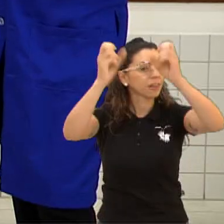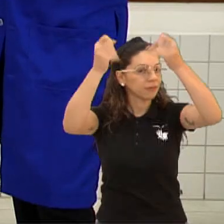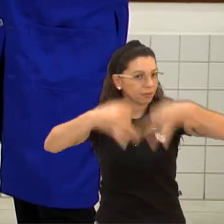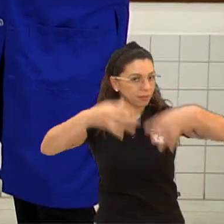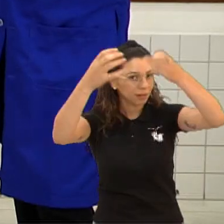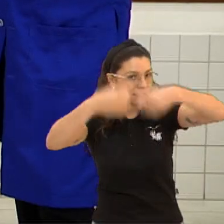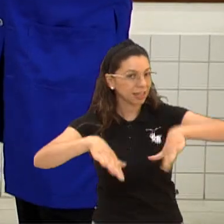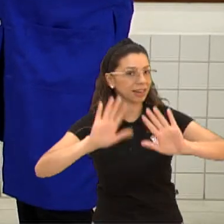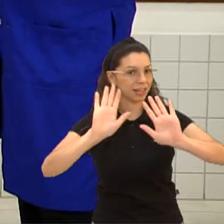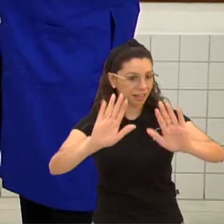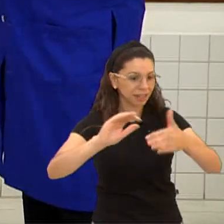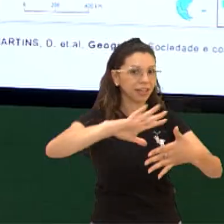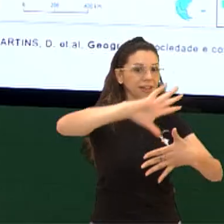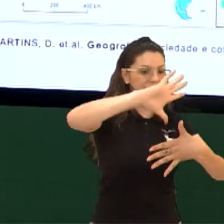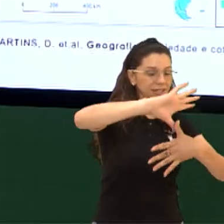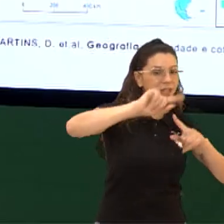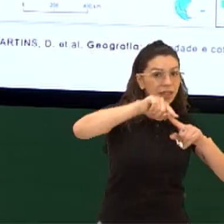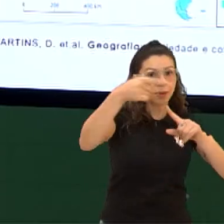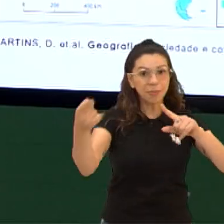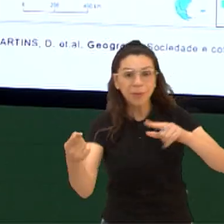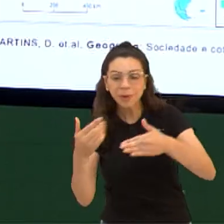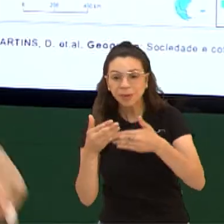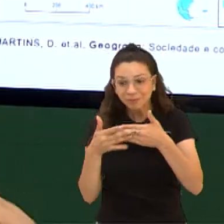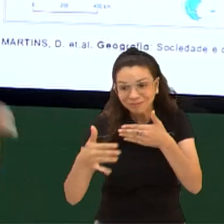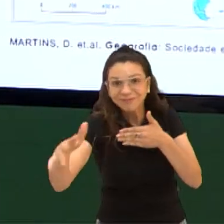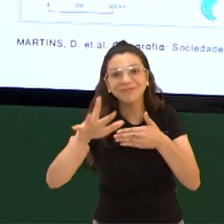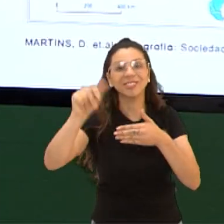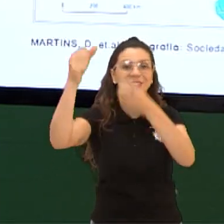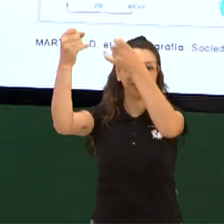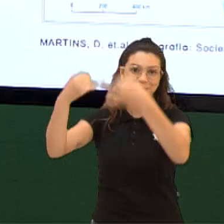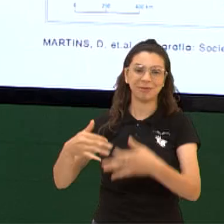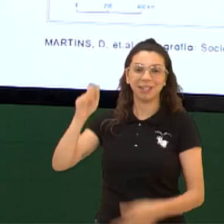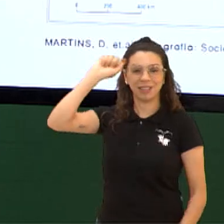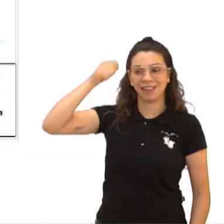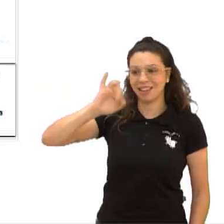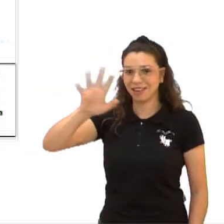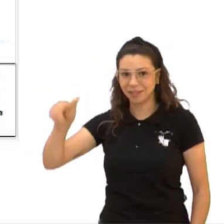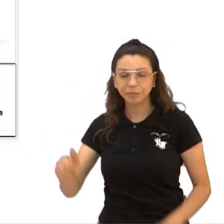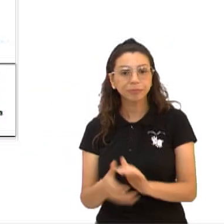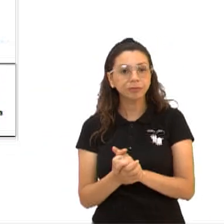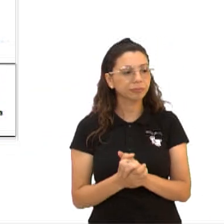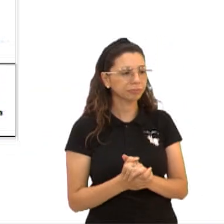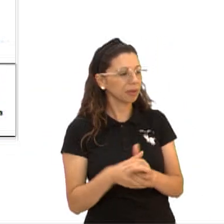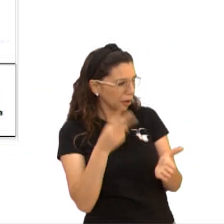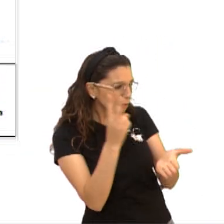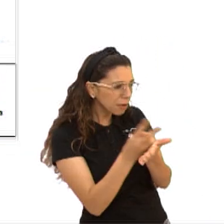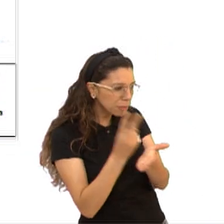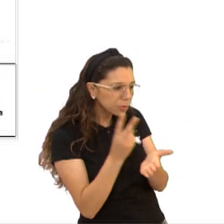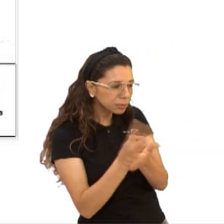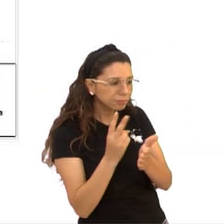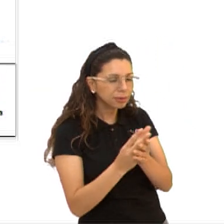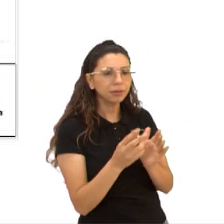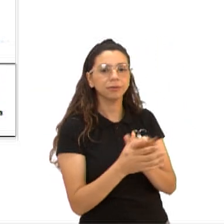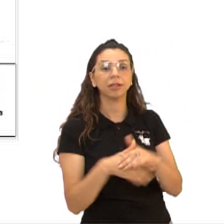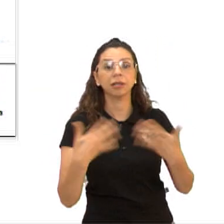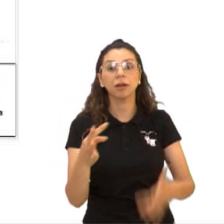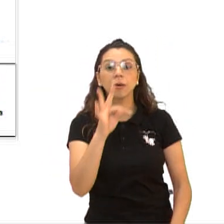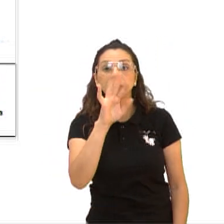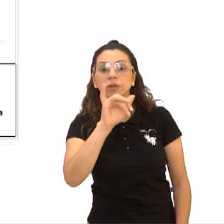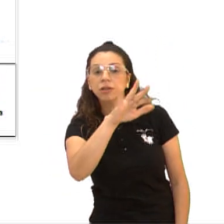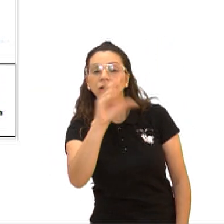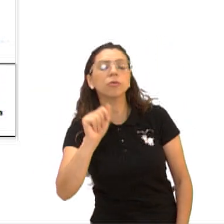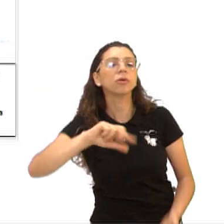ainda está na América, daqui a pouco a gente chega na África e fala sobre isso. Vamos continuar, professora? Já o Thiago Félix pergunta o que